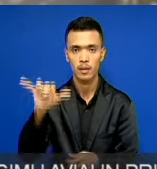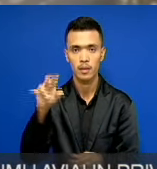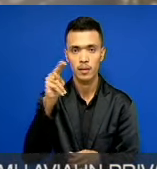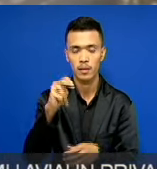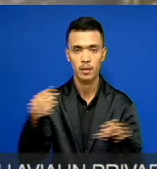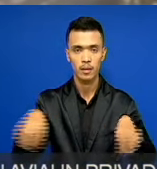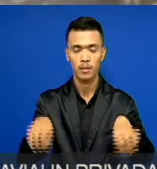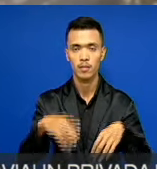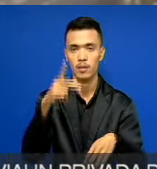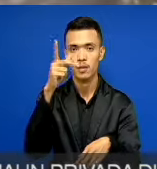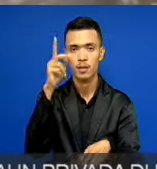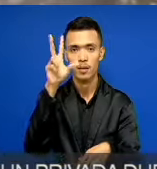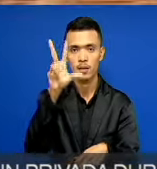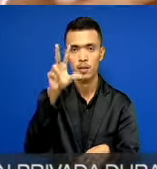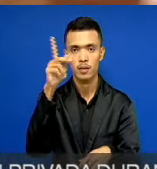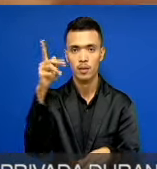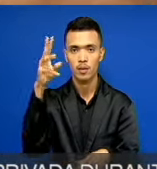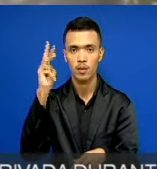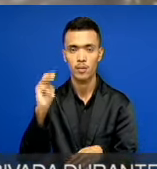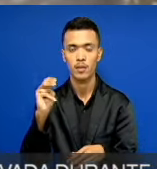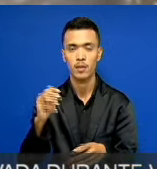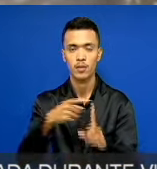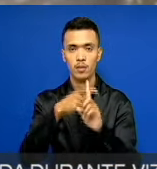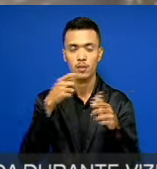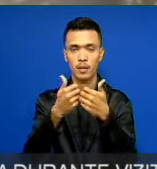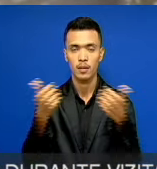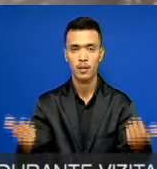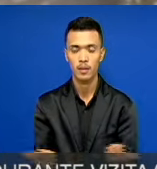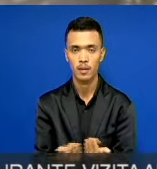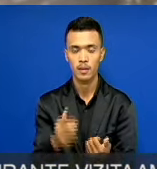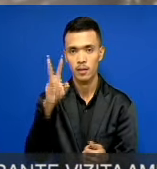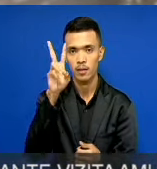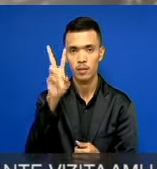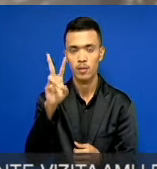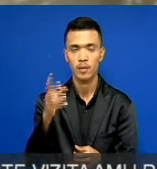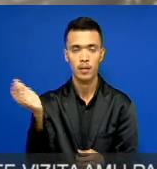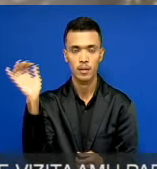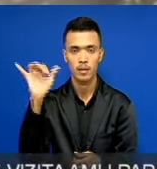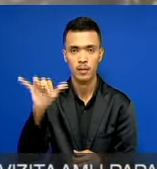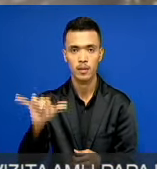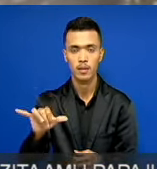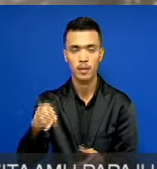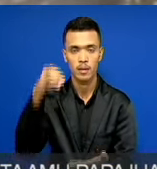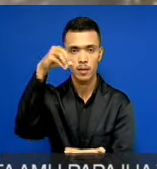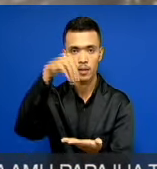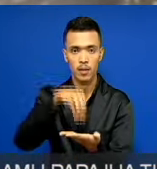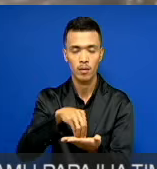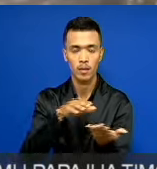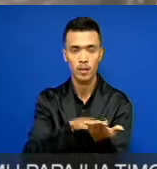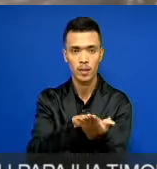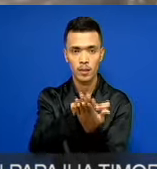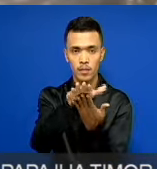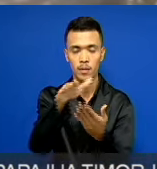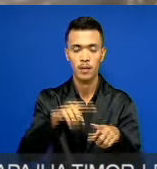3.5 km husi tono ba na ba ne maka ide ne maka sira ensona material base course